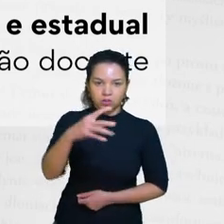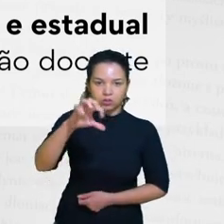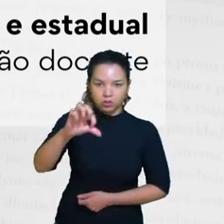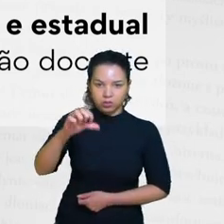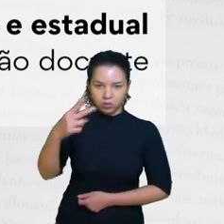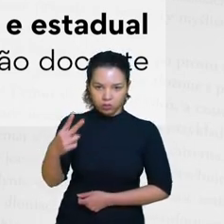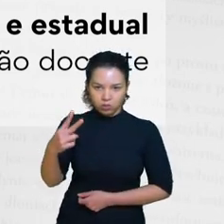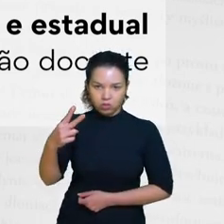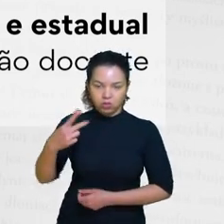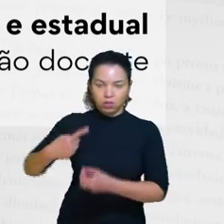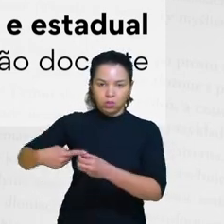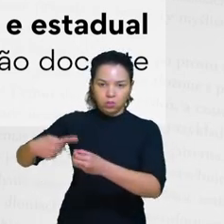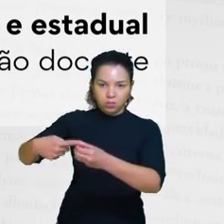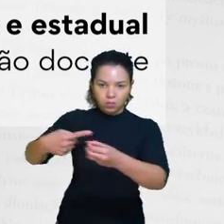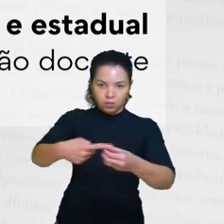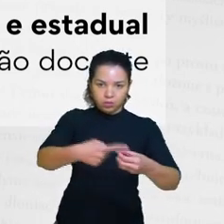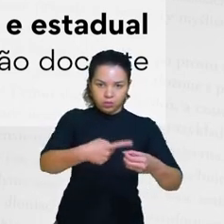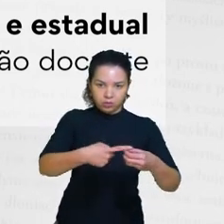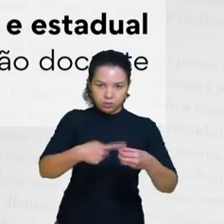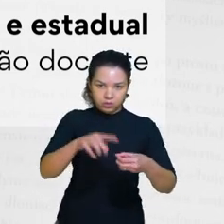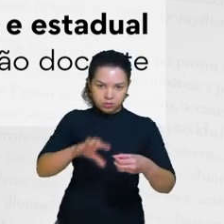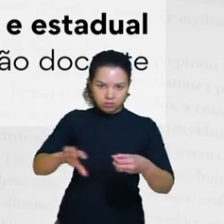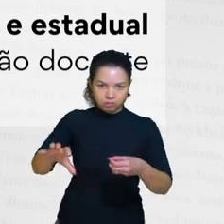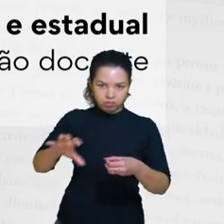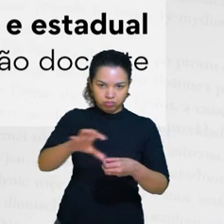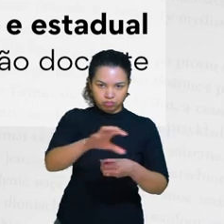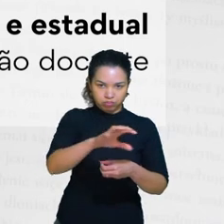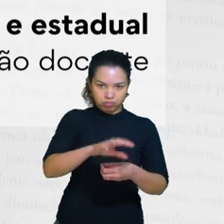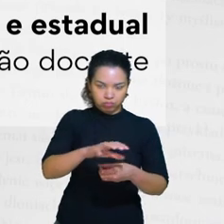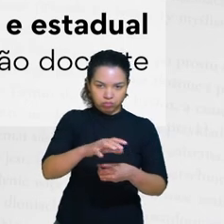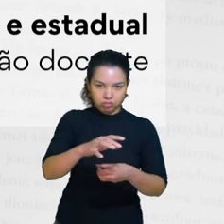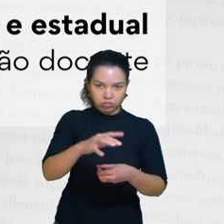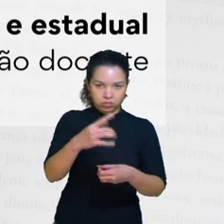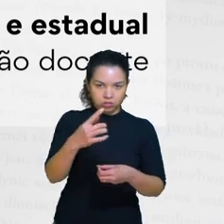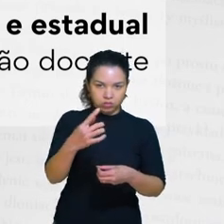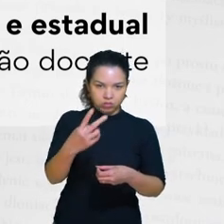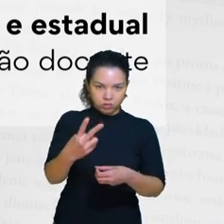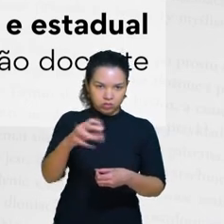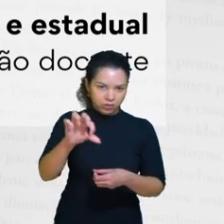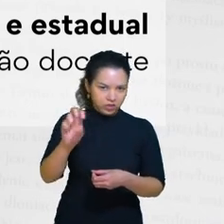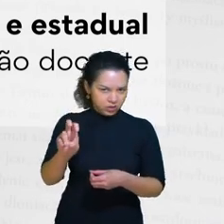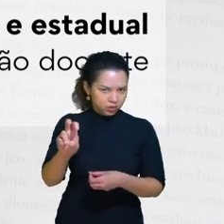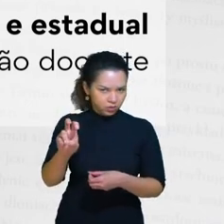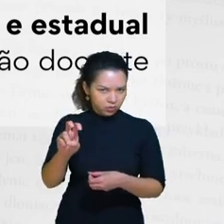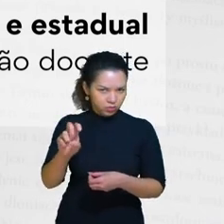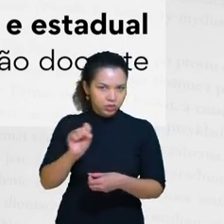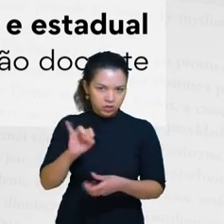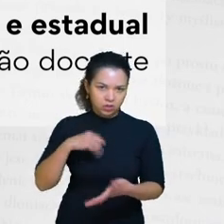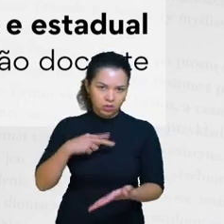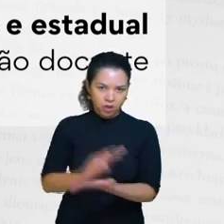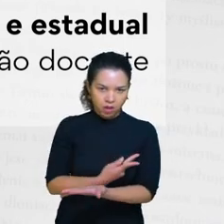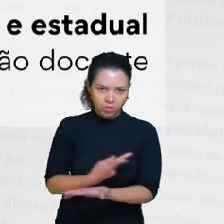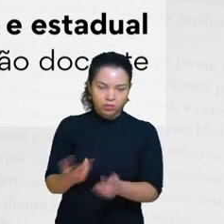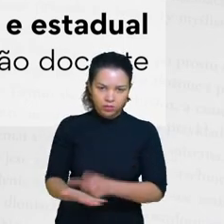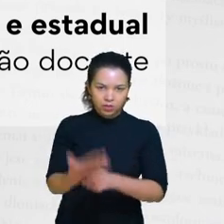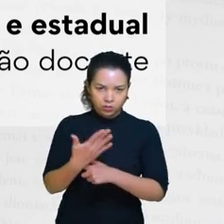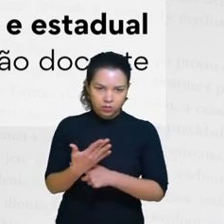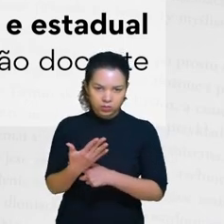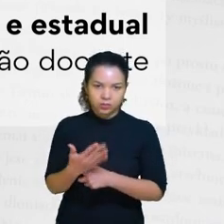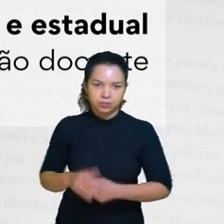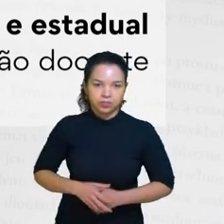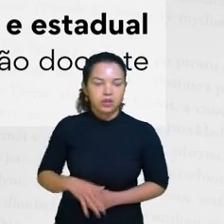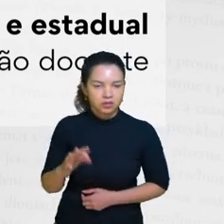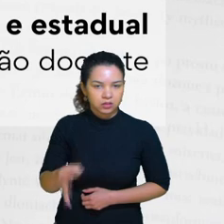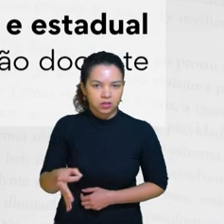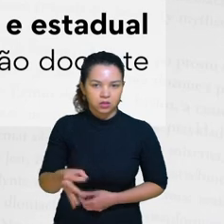municípios se 95 me corrijam Se eu estiver equivocado é Então